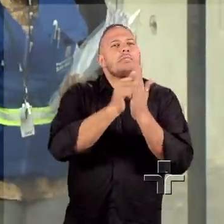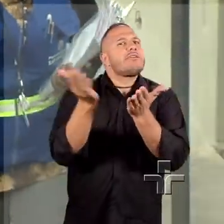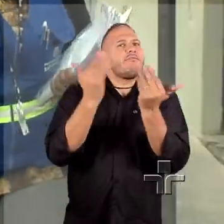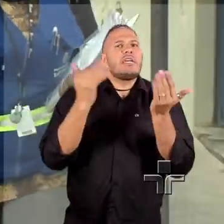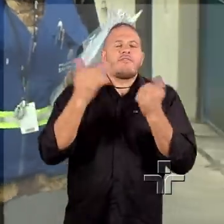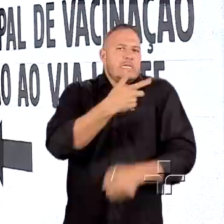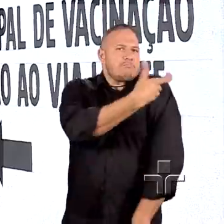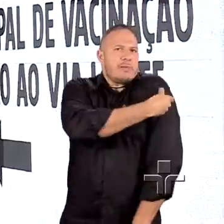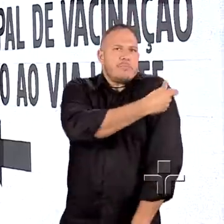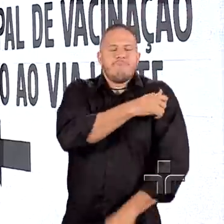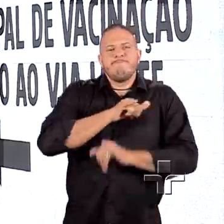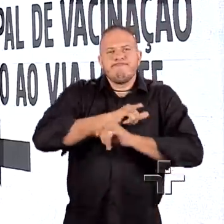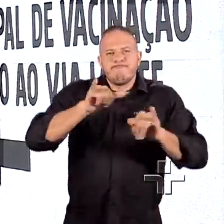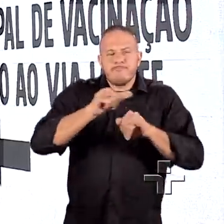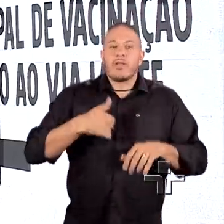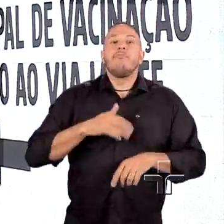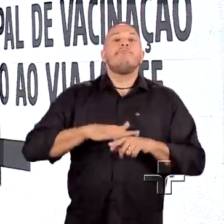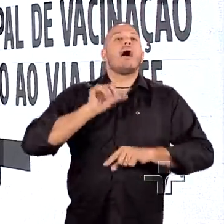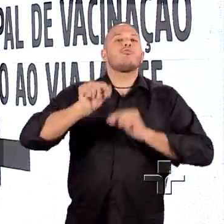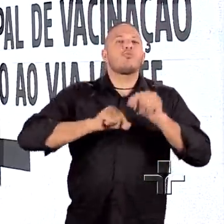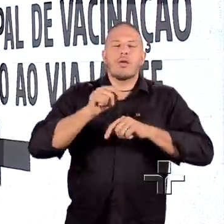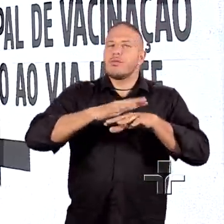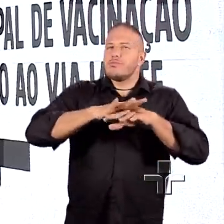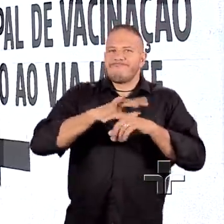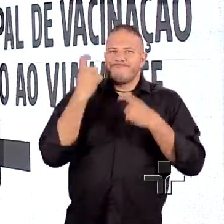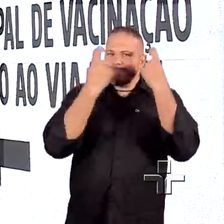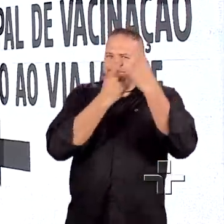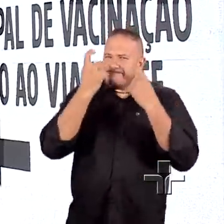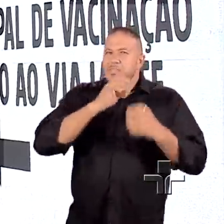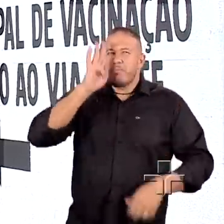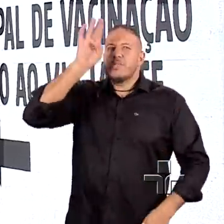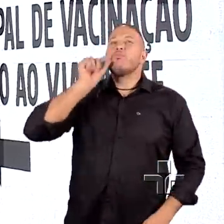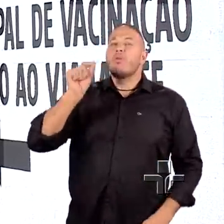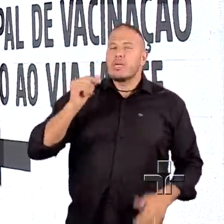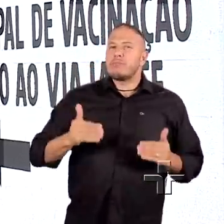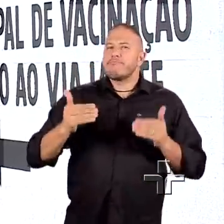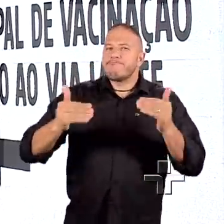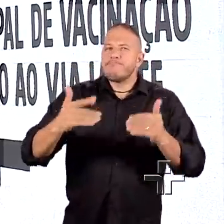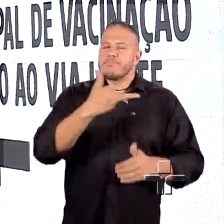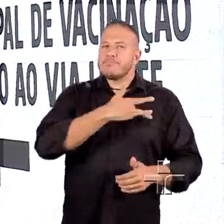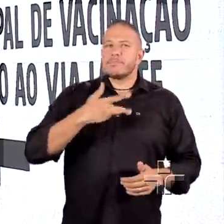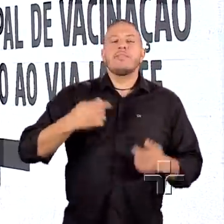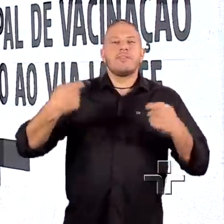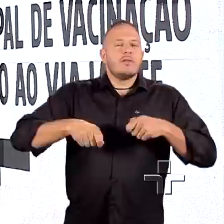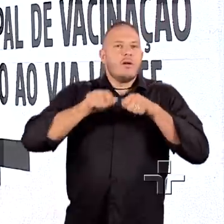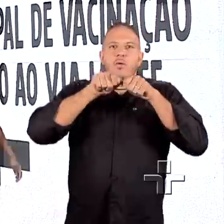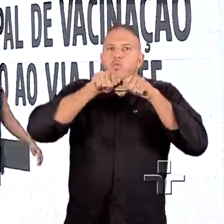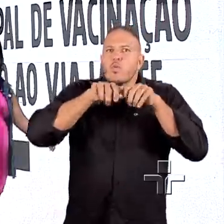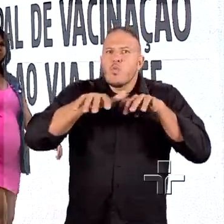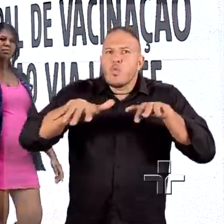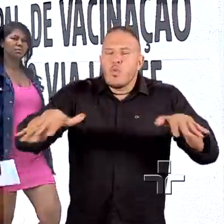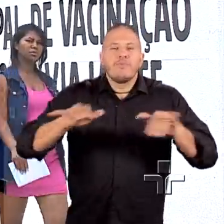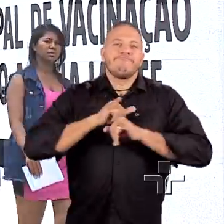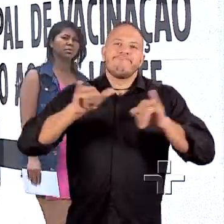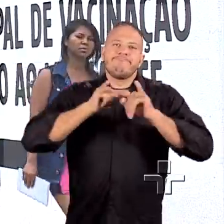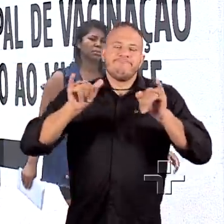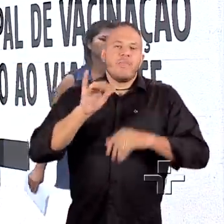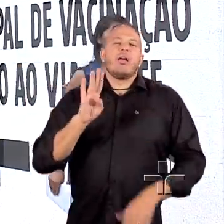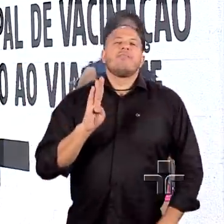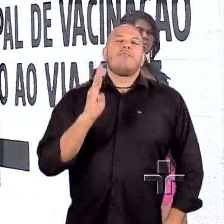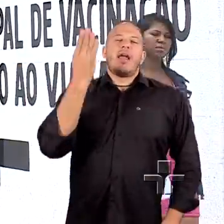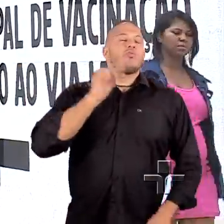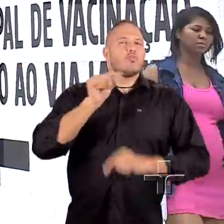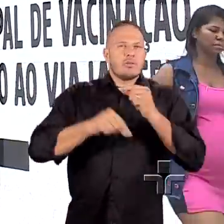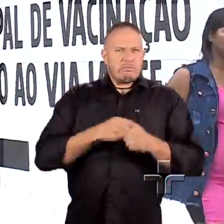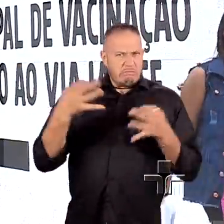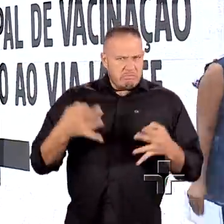para vacinação. Mais do que as doenças, o que preocupou o Ministério da Saúde foi um verdadeiro surto de fake news sobre a eficácia